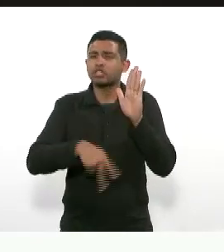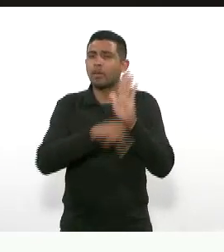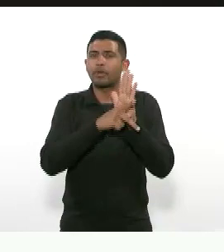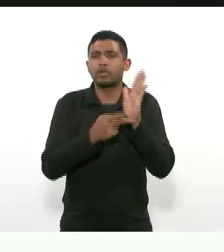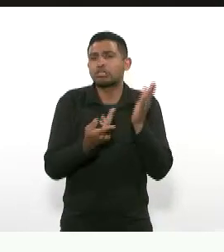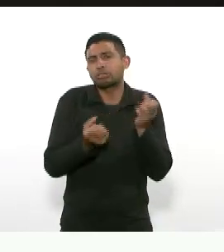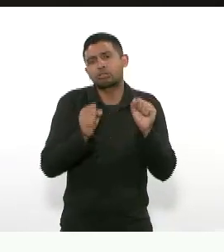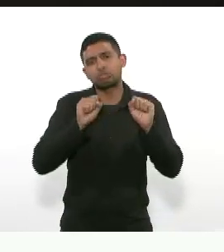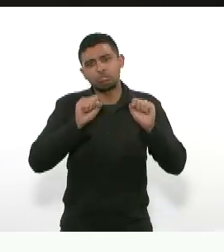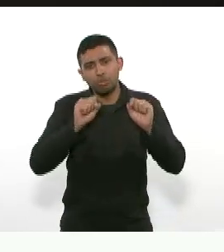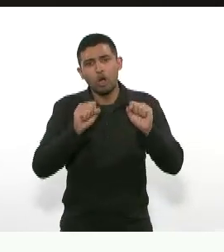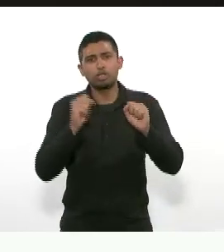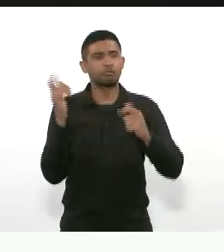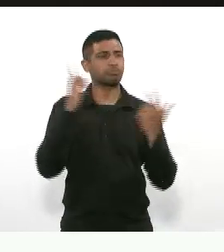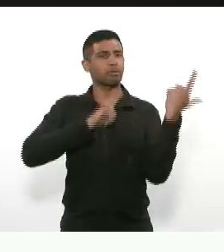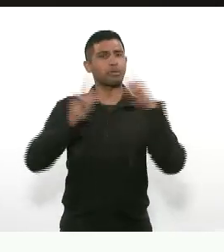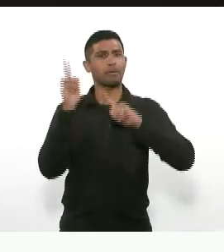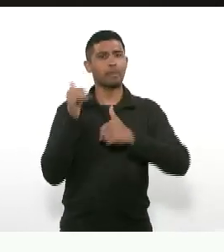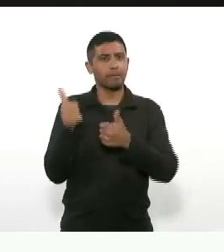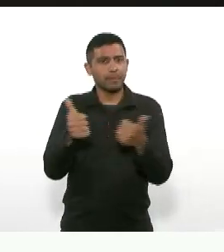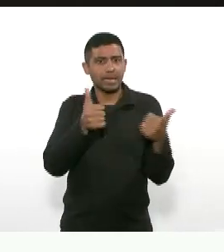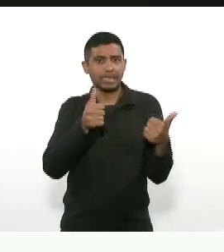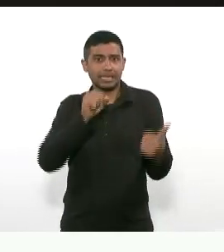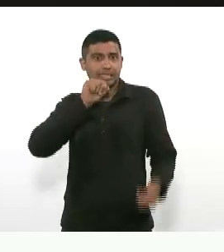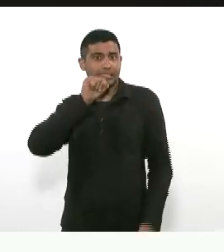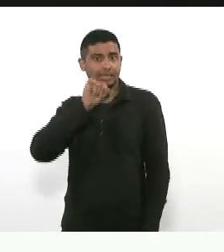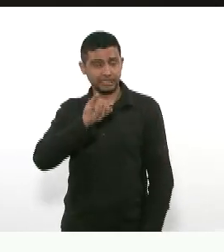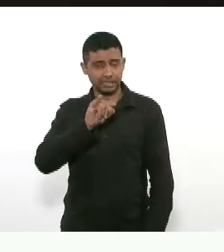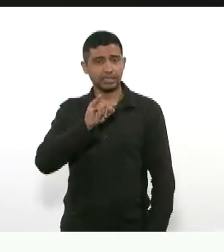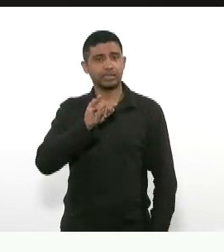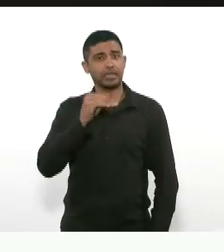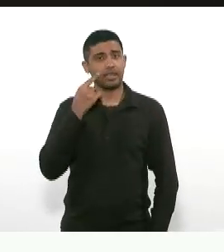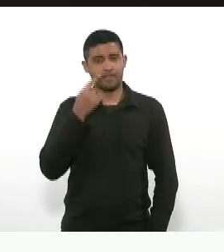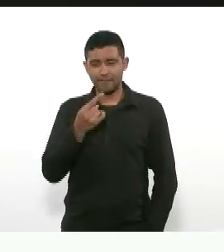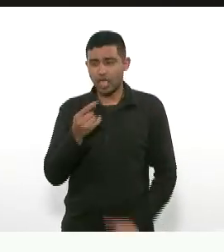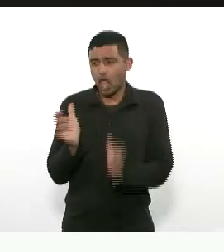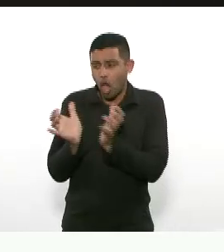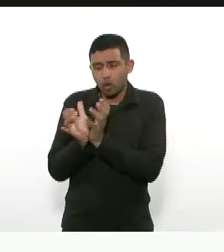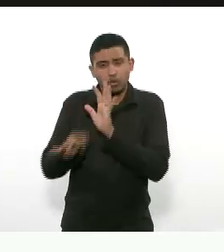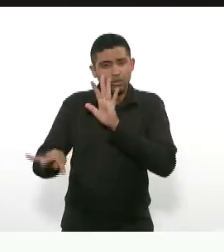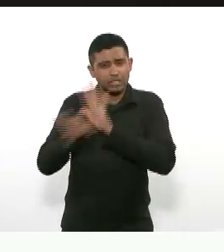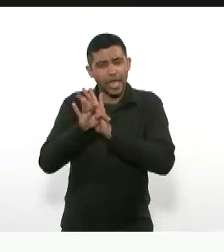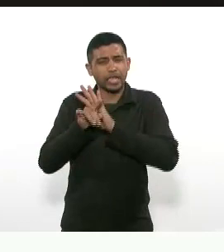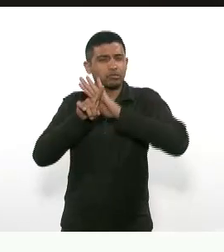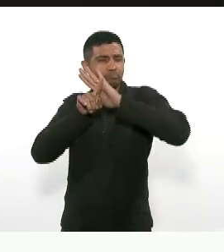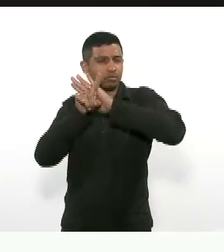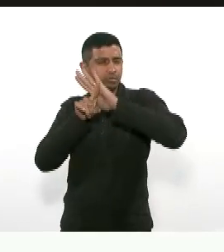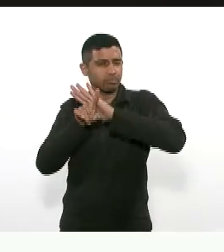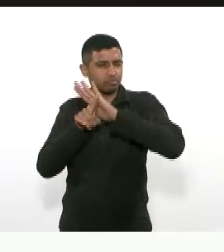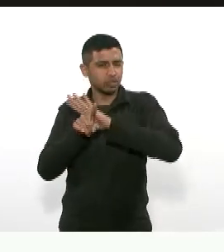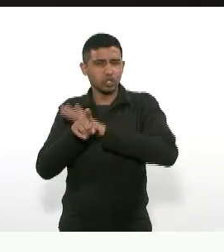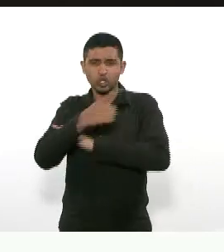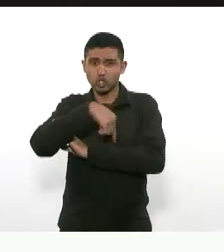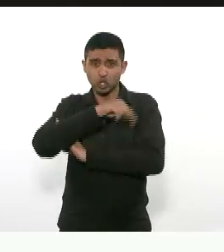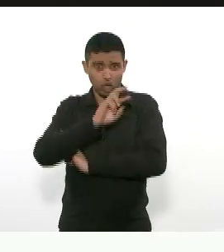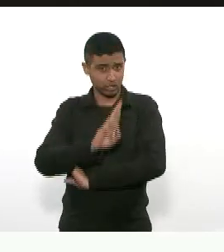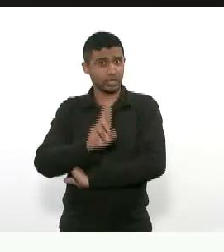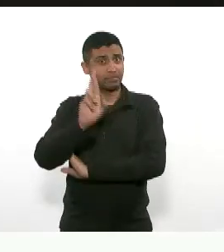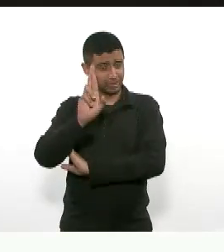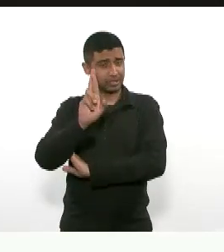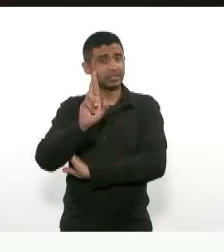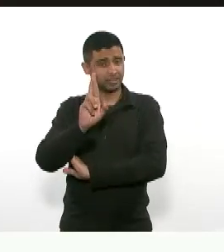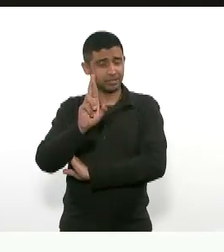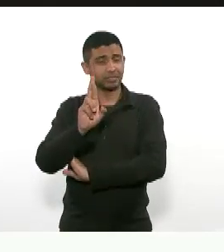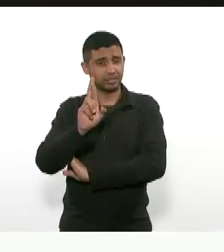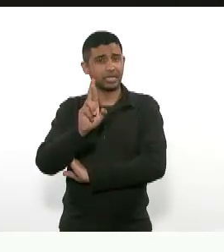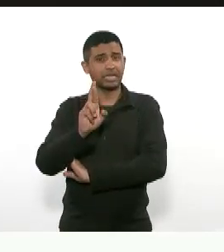repente, maior efetividade se a parte técnica que nós representamos pudesse